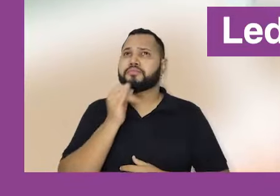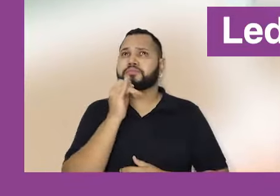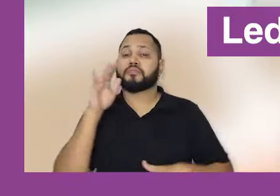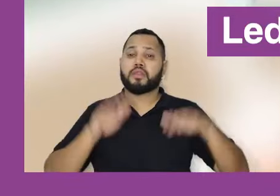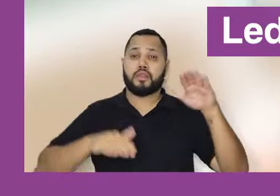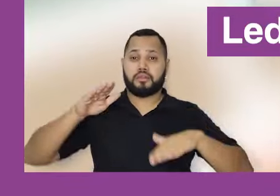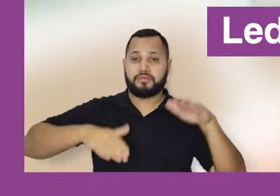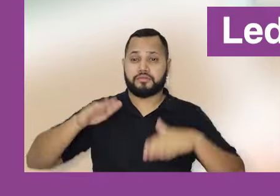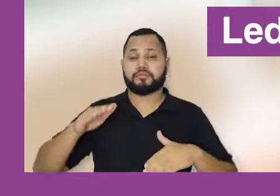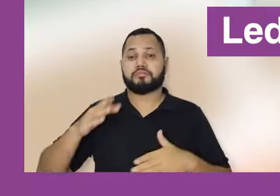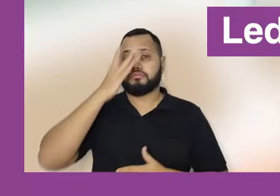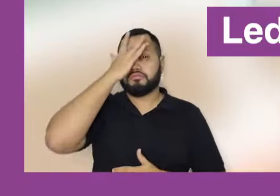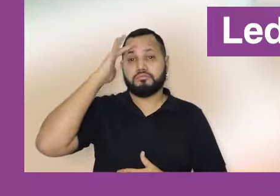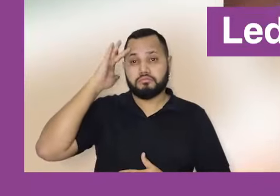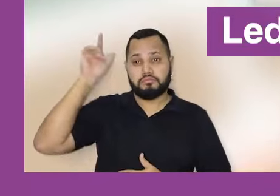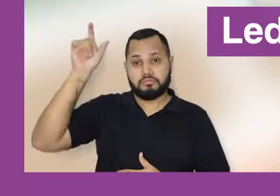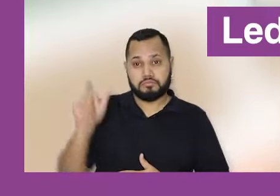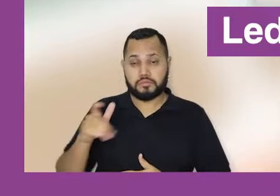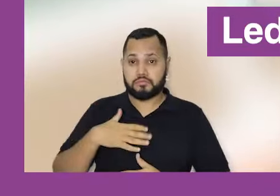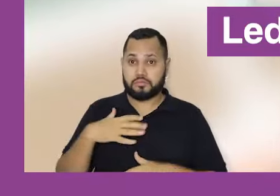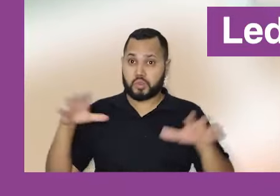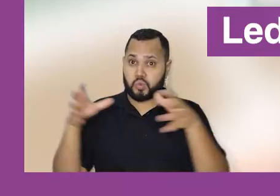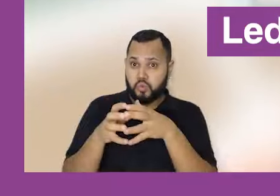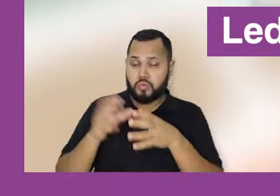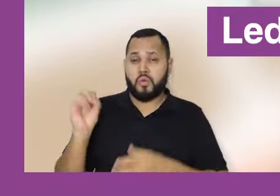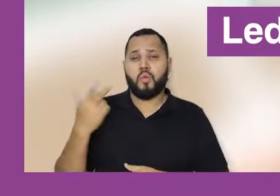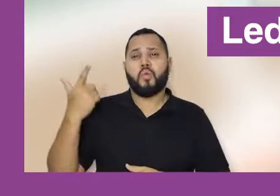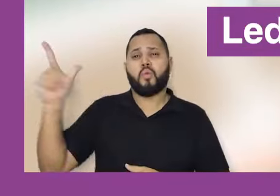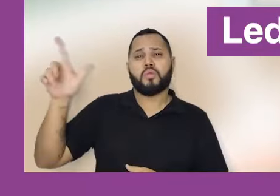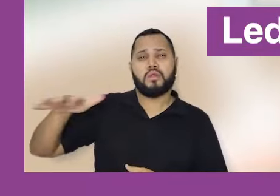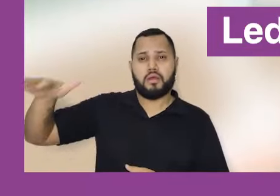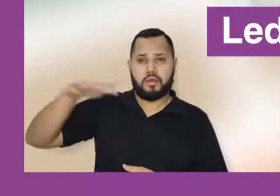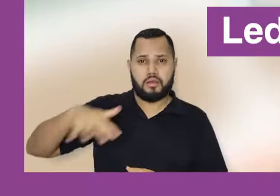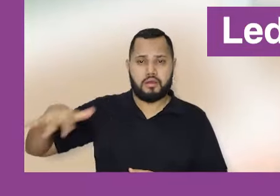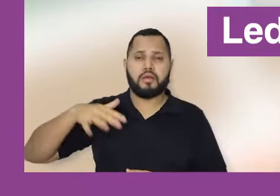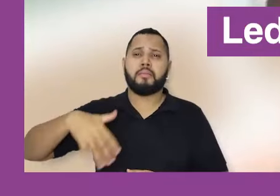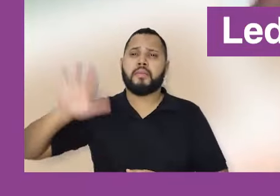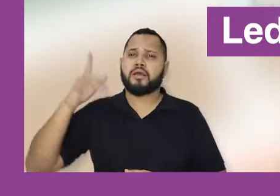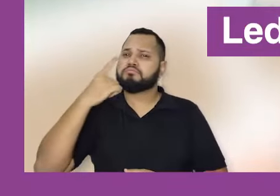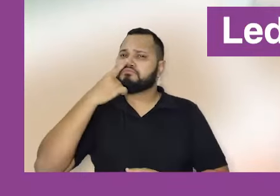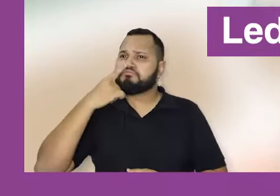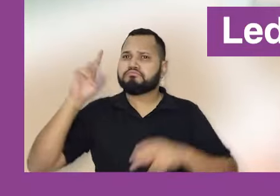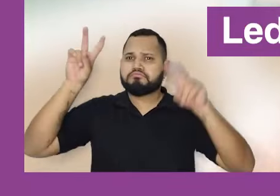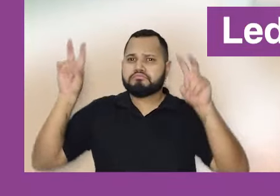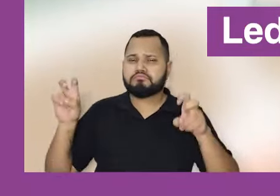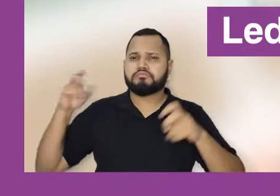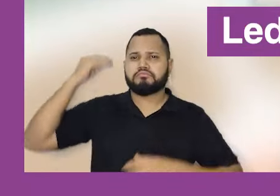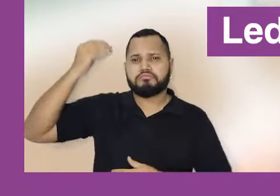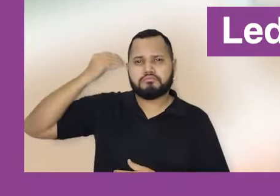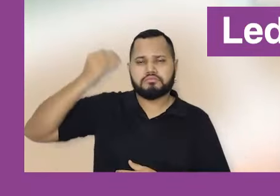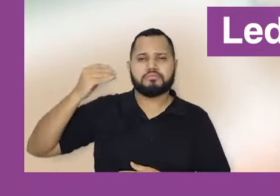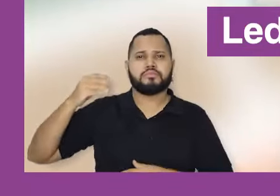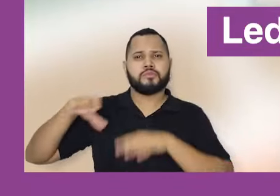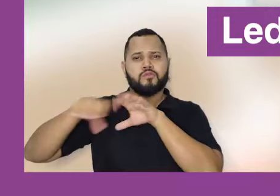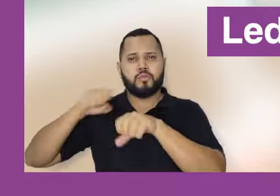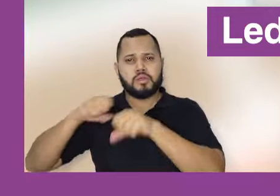ter momentos em que alguém do meu time ou de Outra área que está mais habilitado e qualificado para tratar